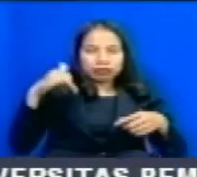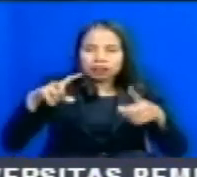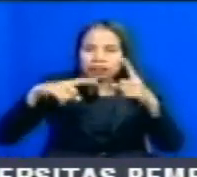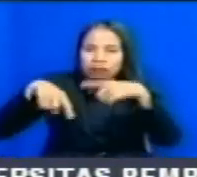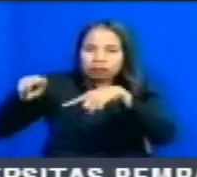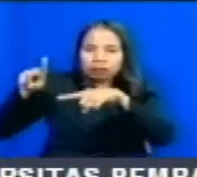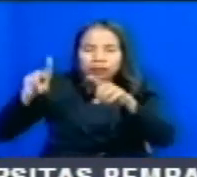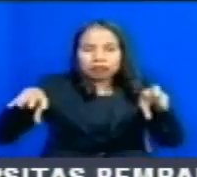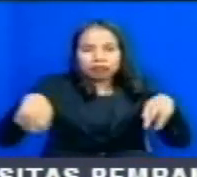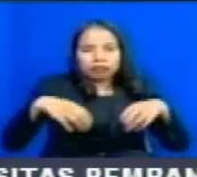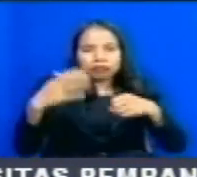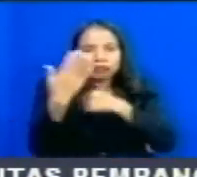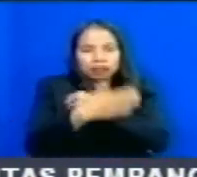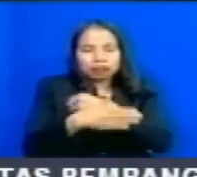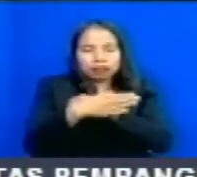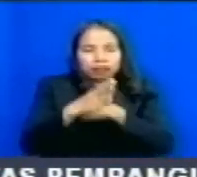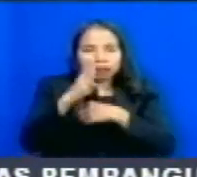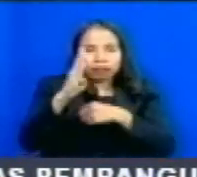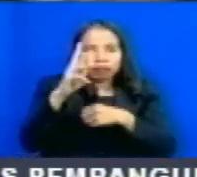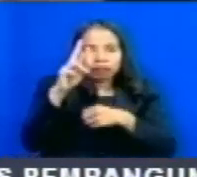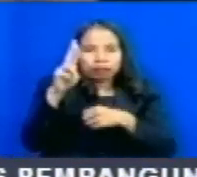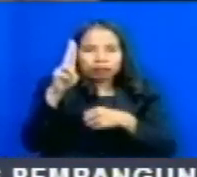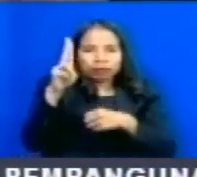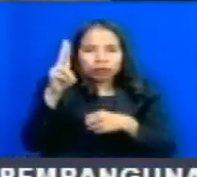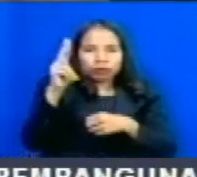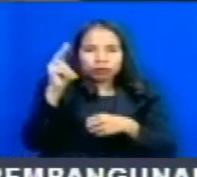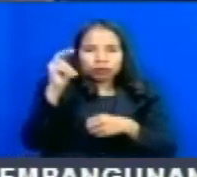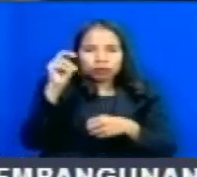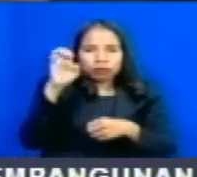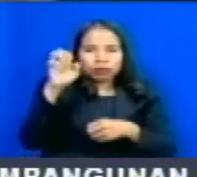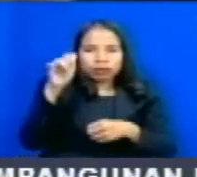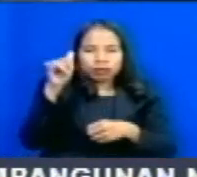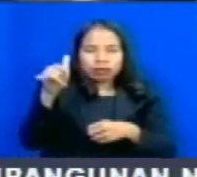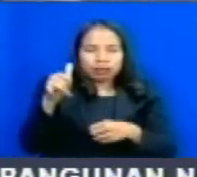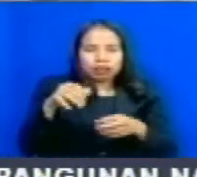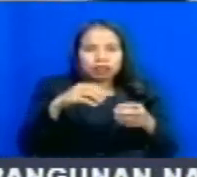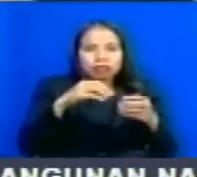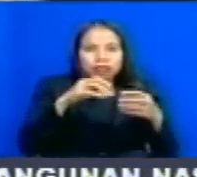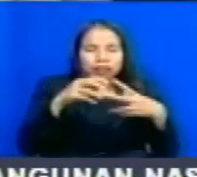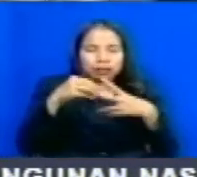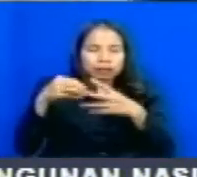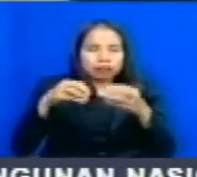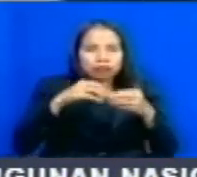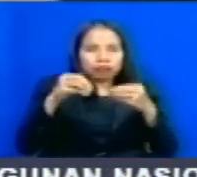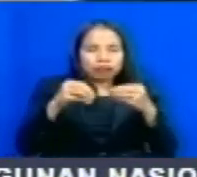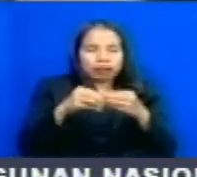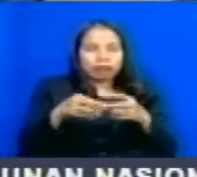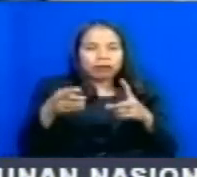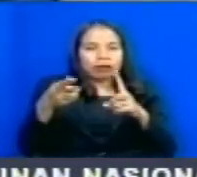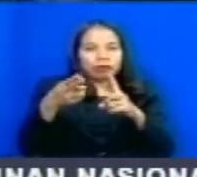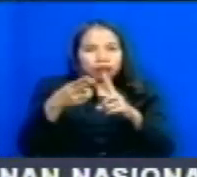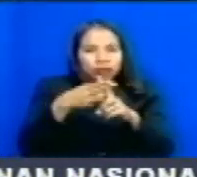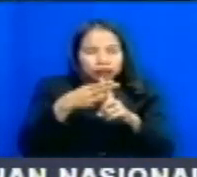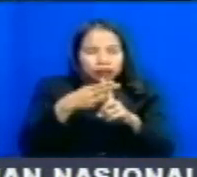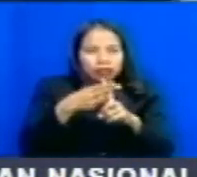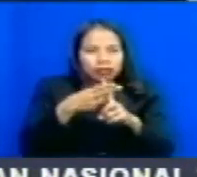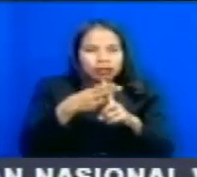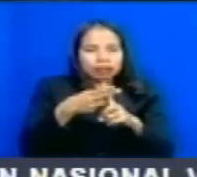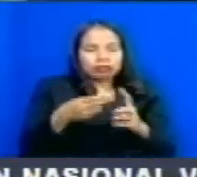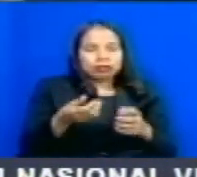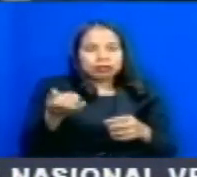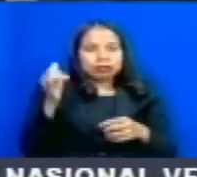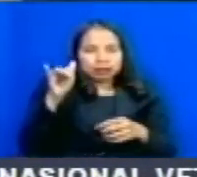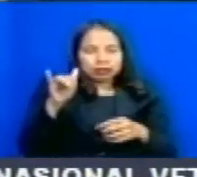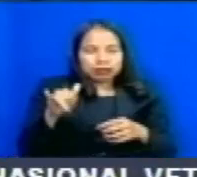iha Brunei. Liu-liu iha área hospitalidade, iha hotel no restaurante sira.